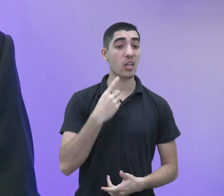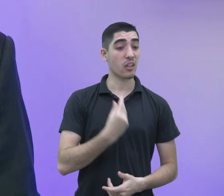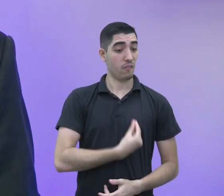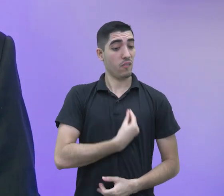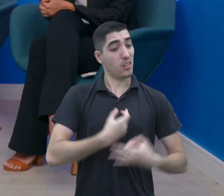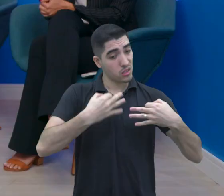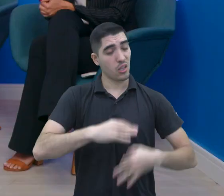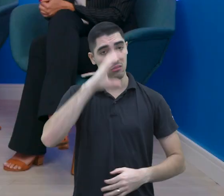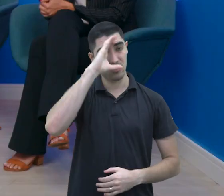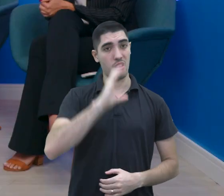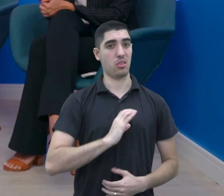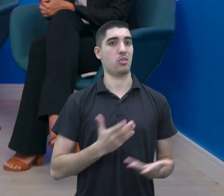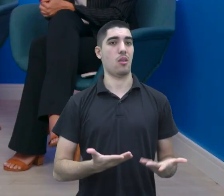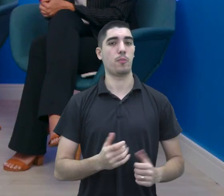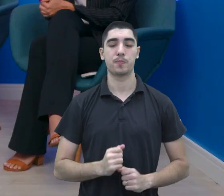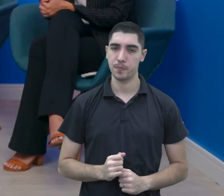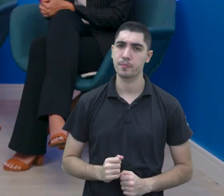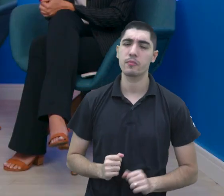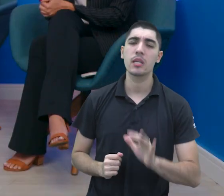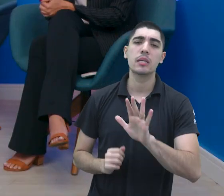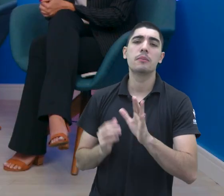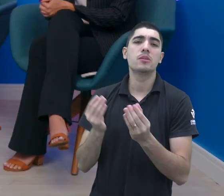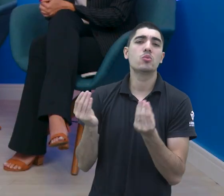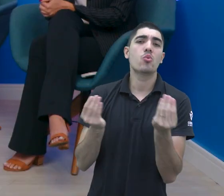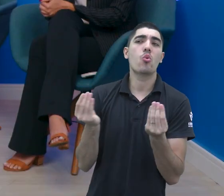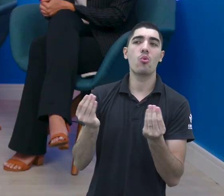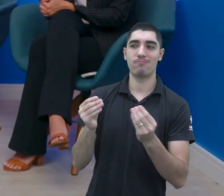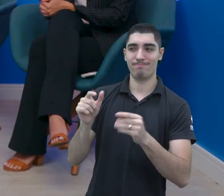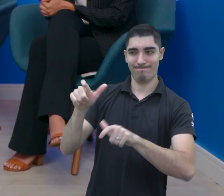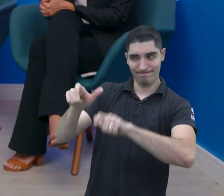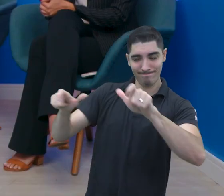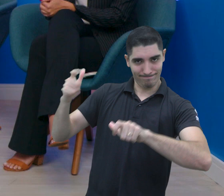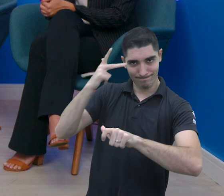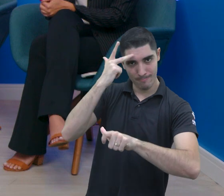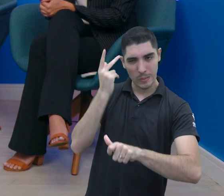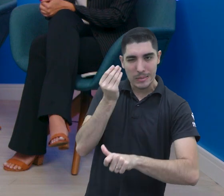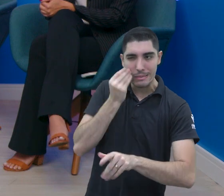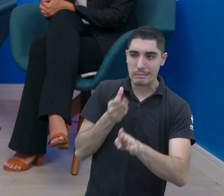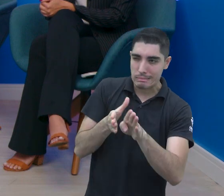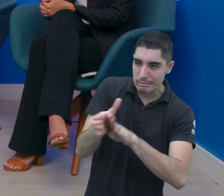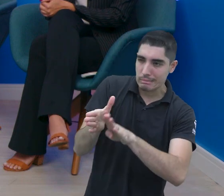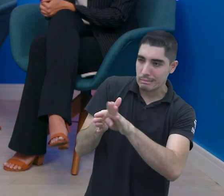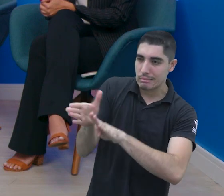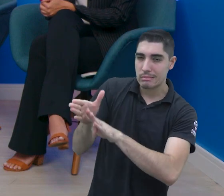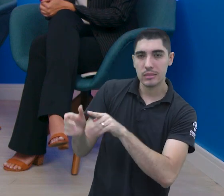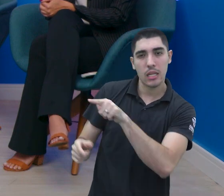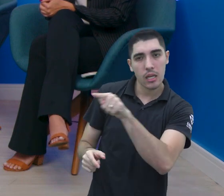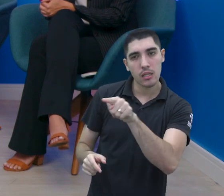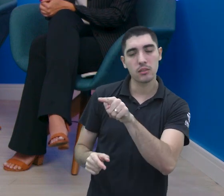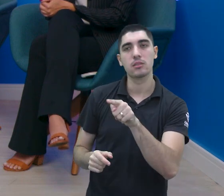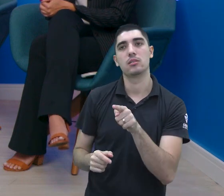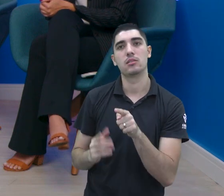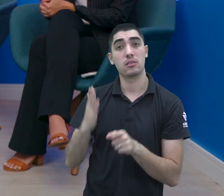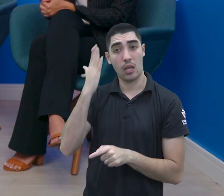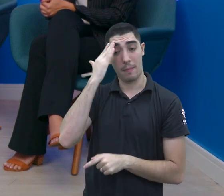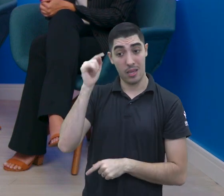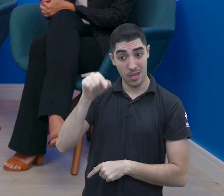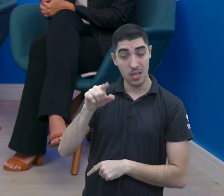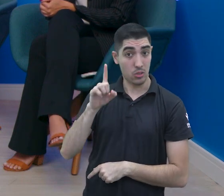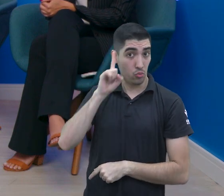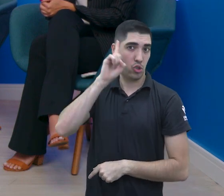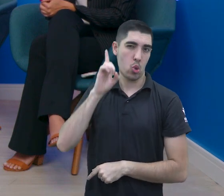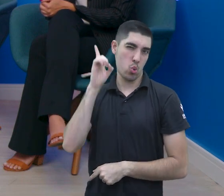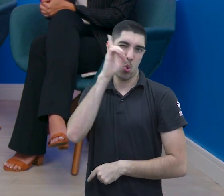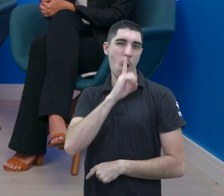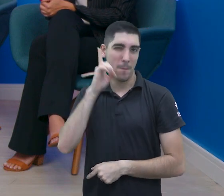cidadania. Então, como que a gente pode orientar, né, a população, o eleitor, para ele pensar esse dia,